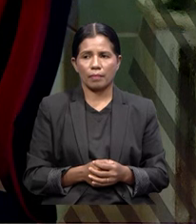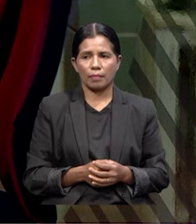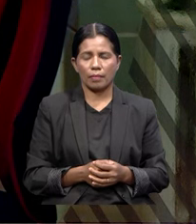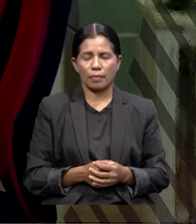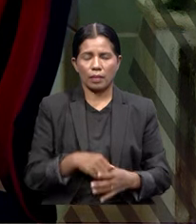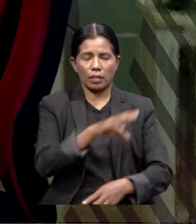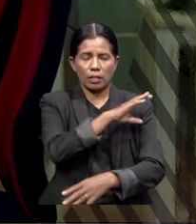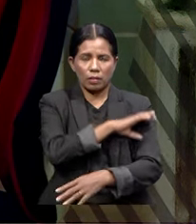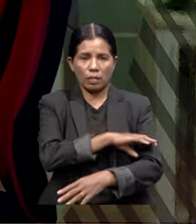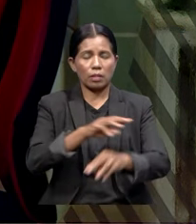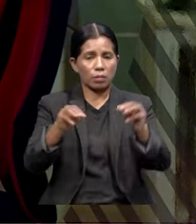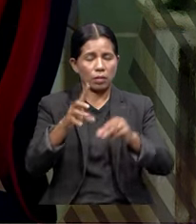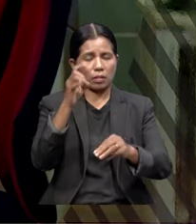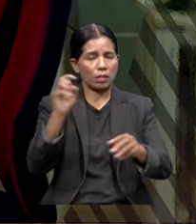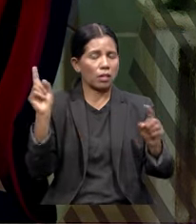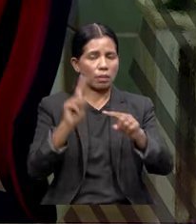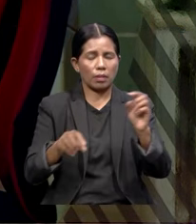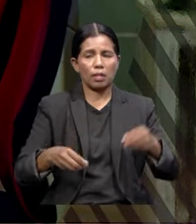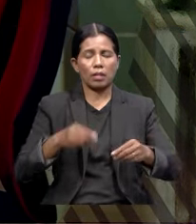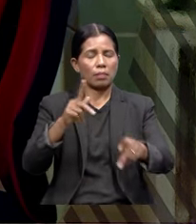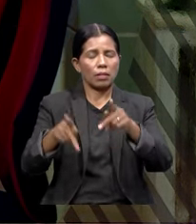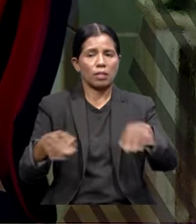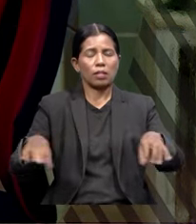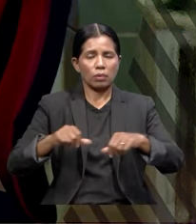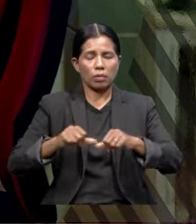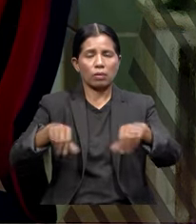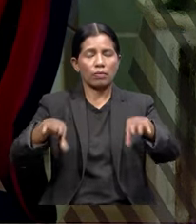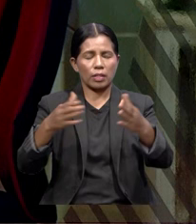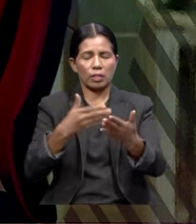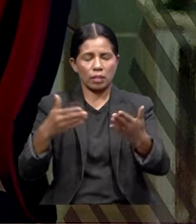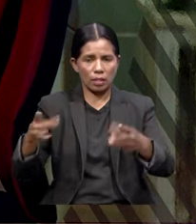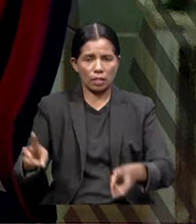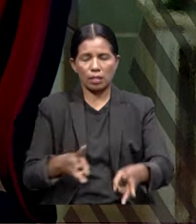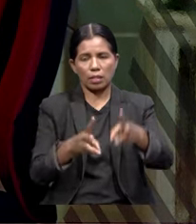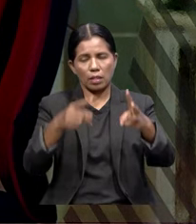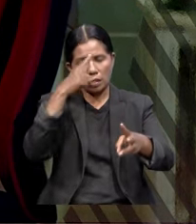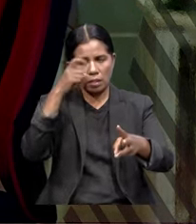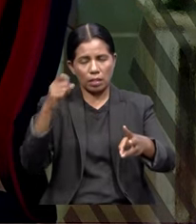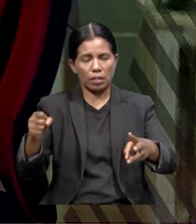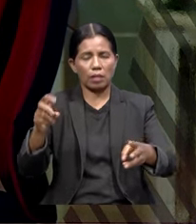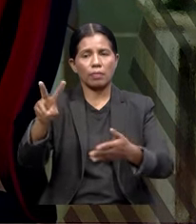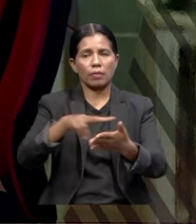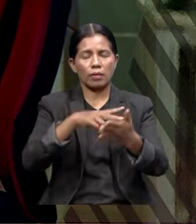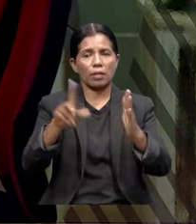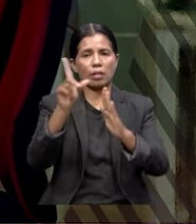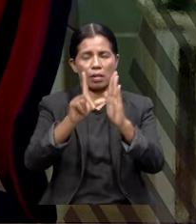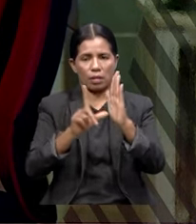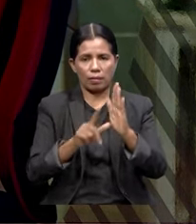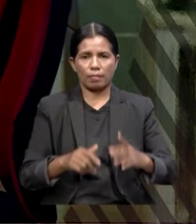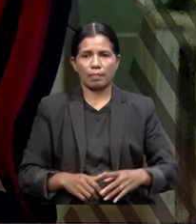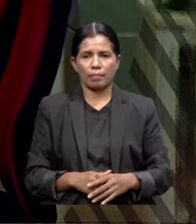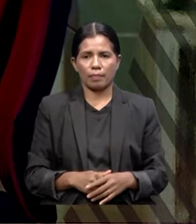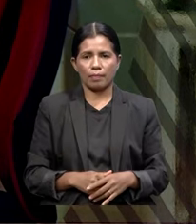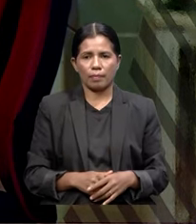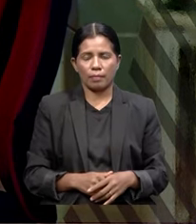Guardas está no município de Ilhéus, ele tolera também vendedor Cira, continua a fazer sessão na estrada Nini, tamba viola lei.